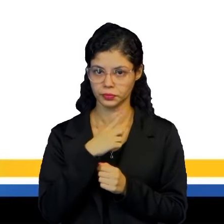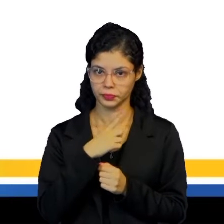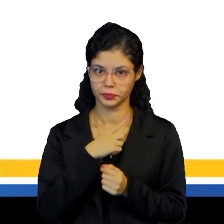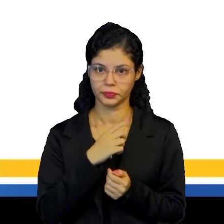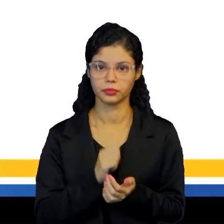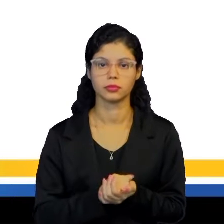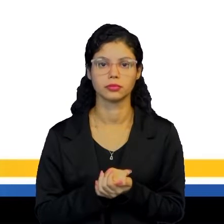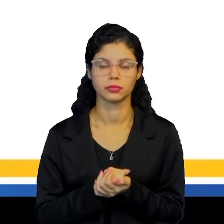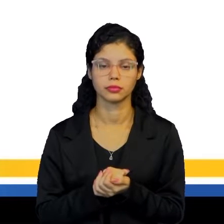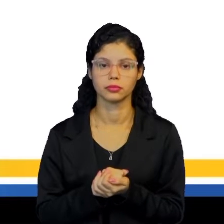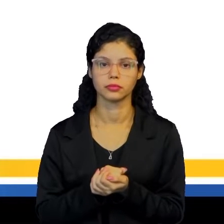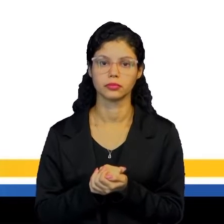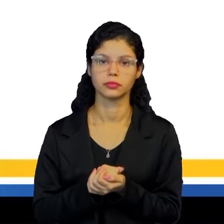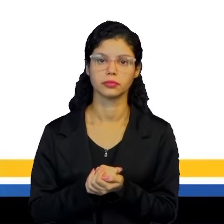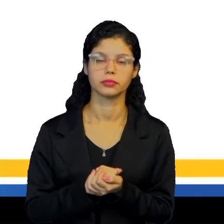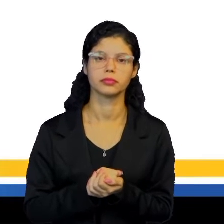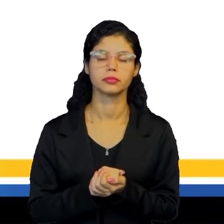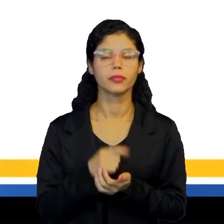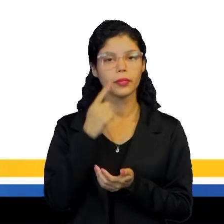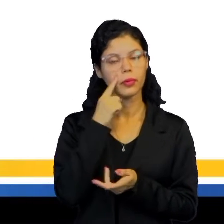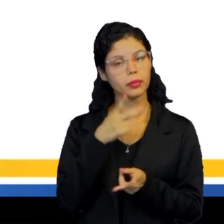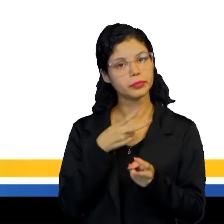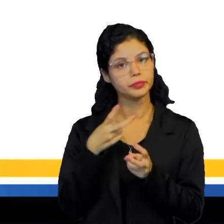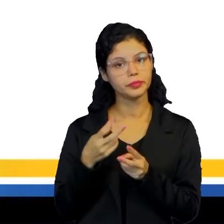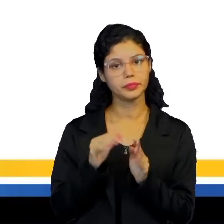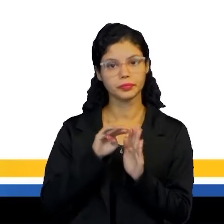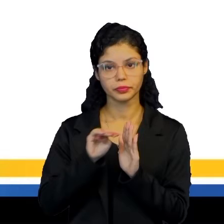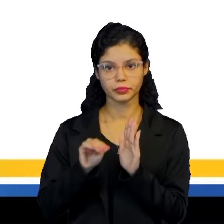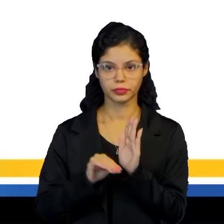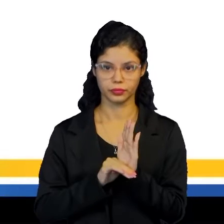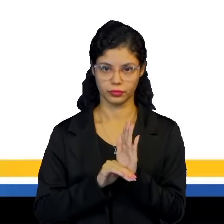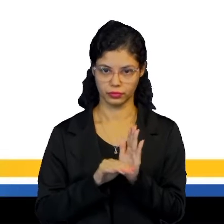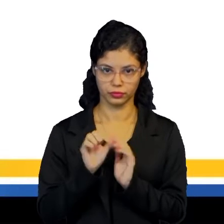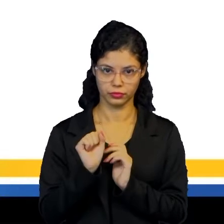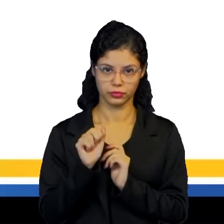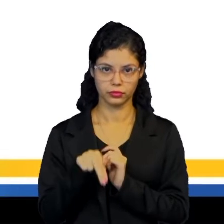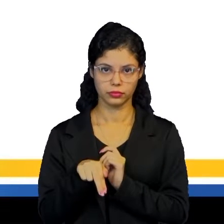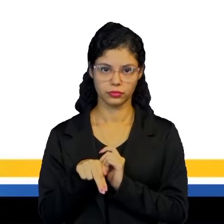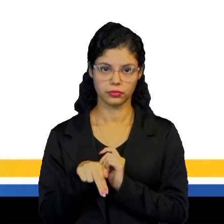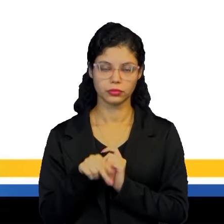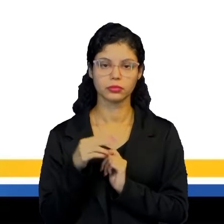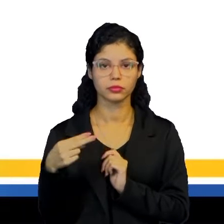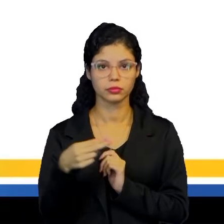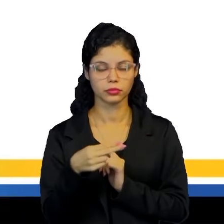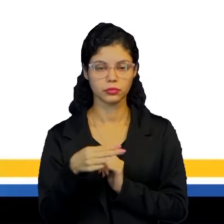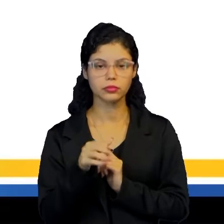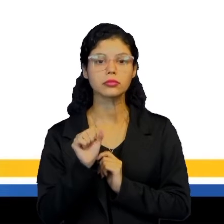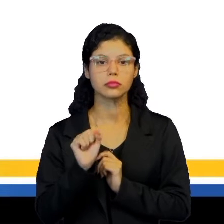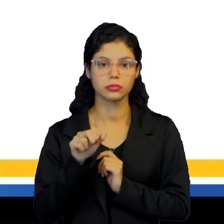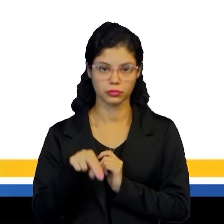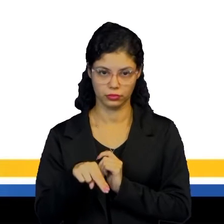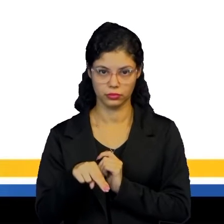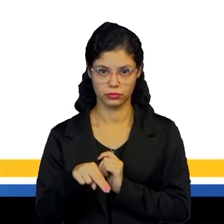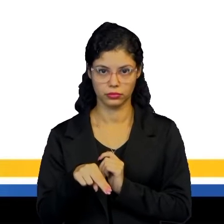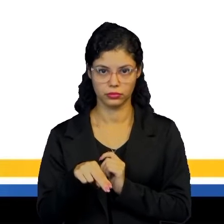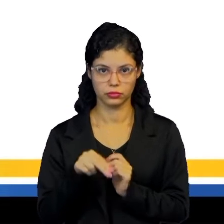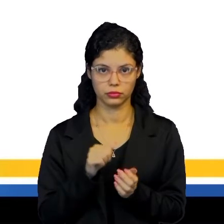ter, tá? Observe aí que eu não vou botar lá embaixo. O Sn é igual, o